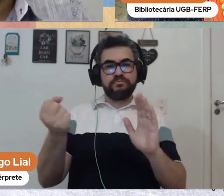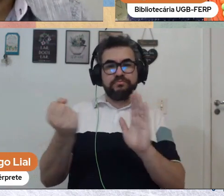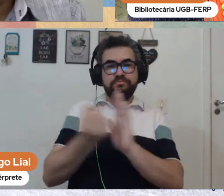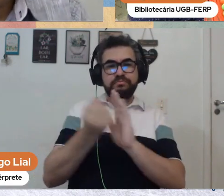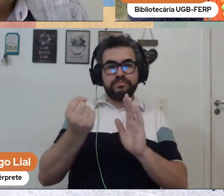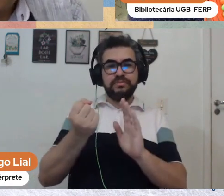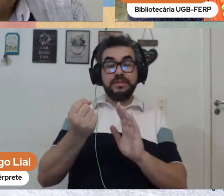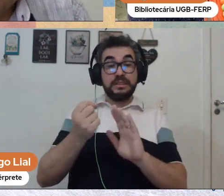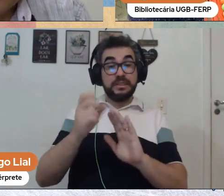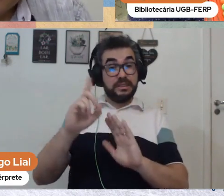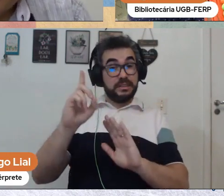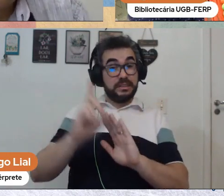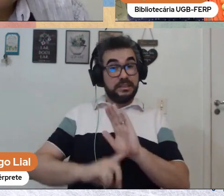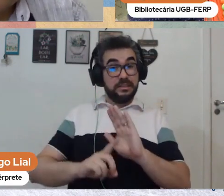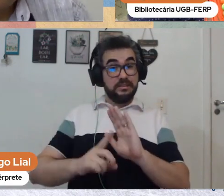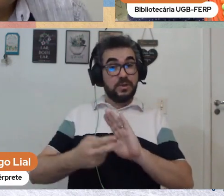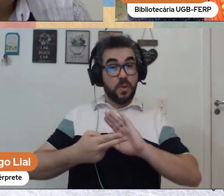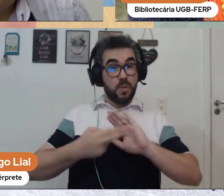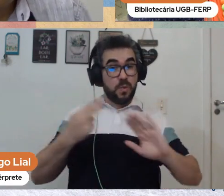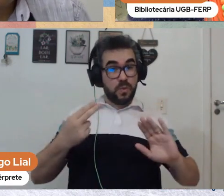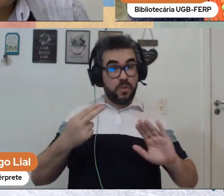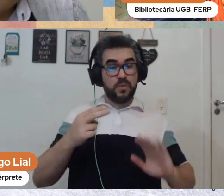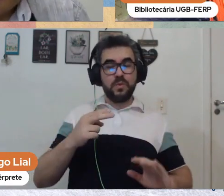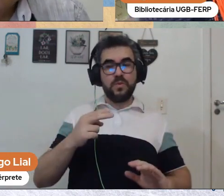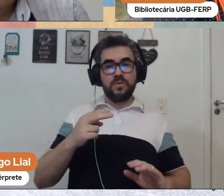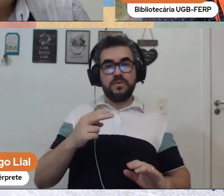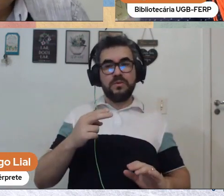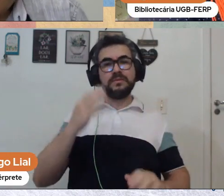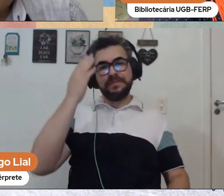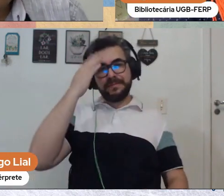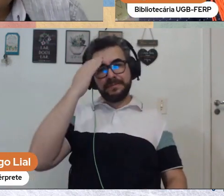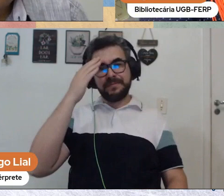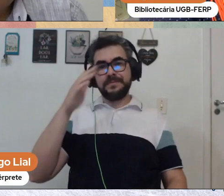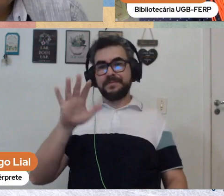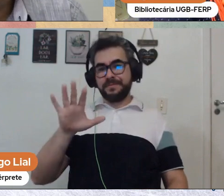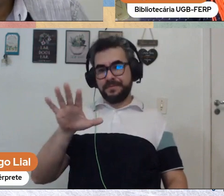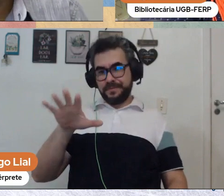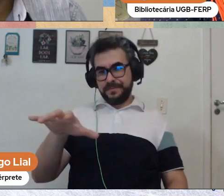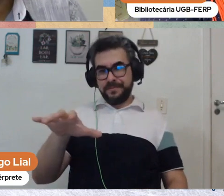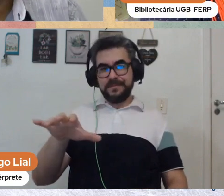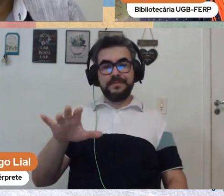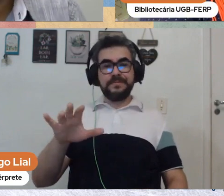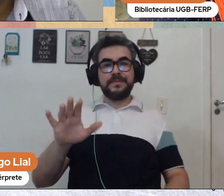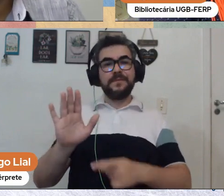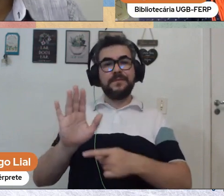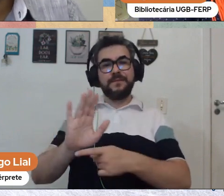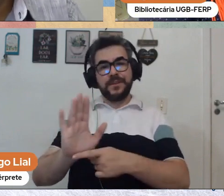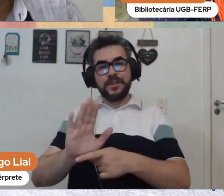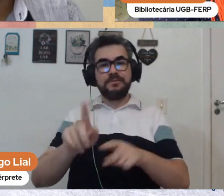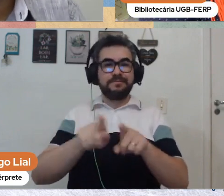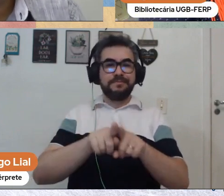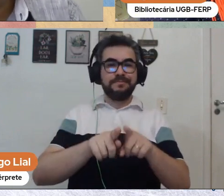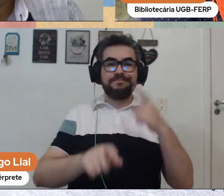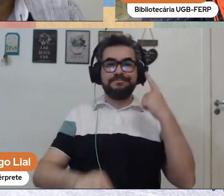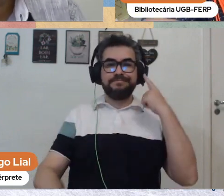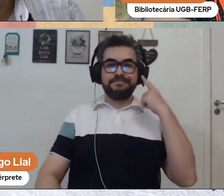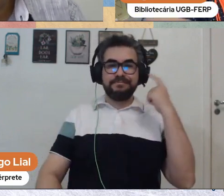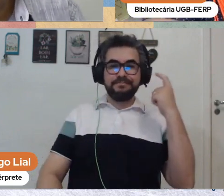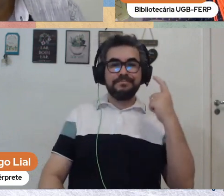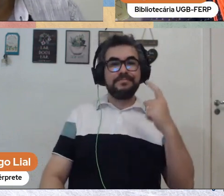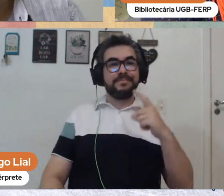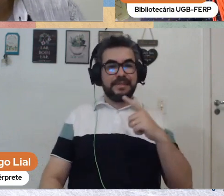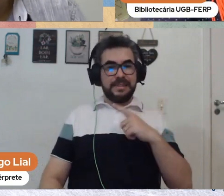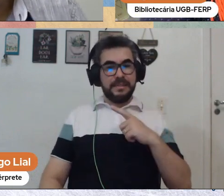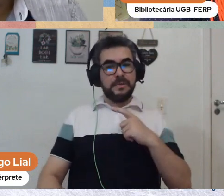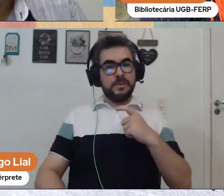do nato digital. A gente sabe que para o audiovisual e para o sonoro pega muito a questão dessa liberação dos direitos autorais,